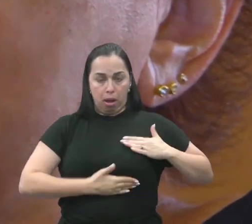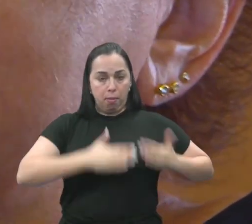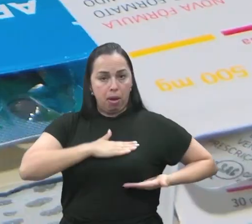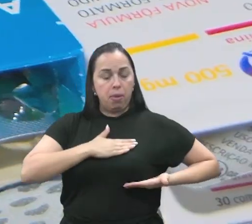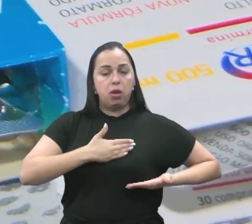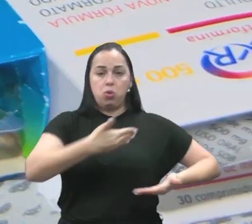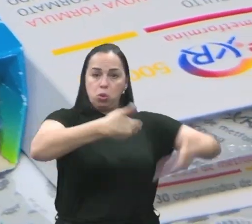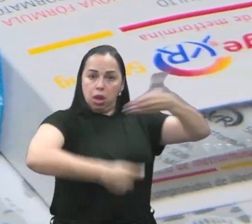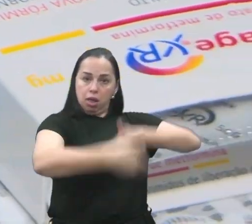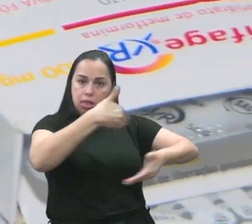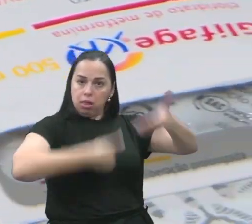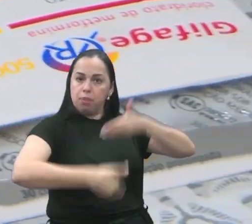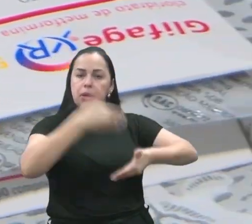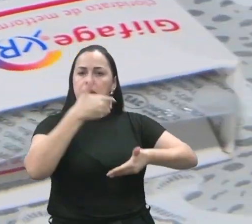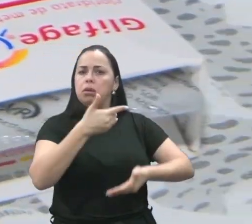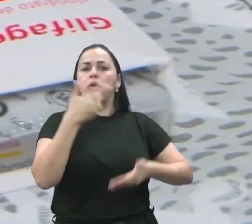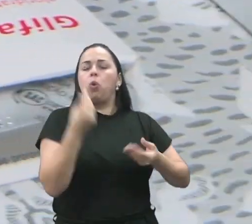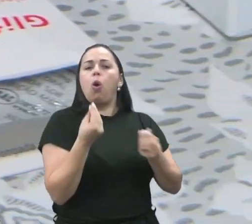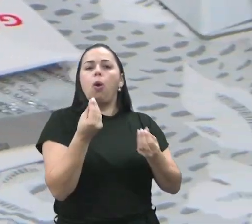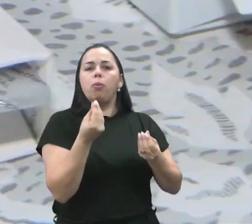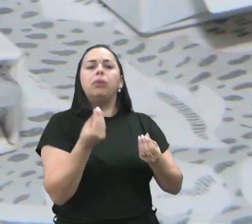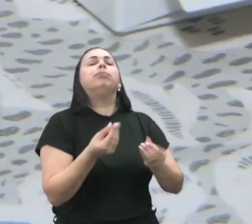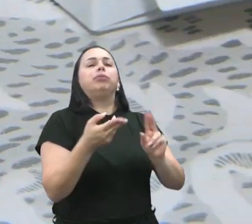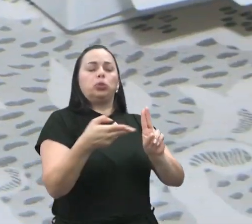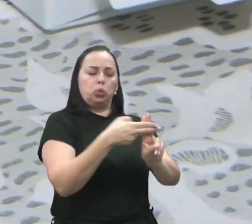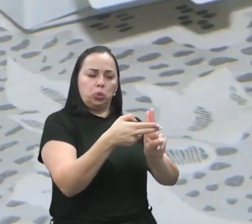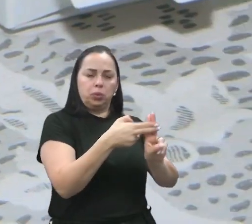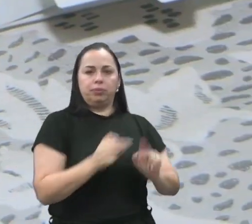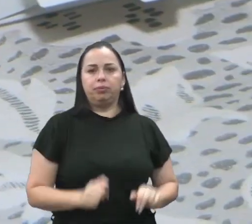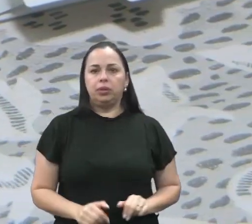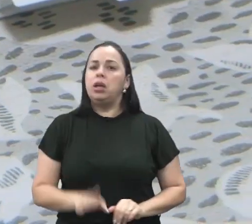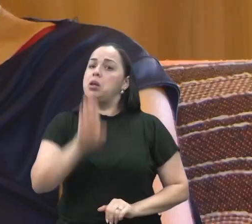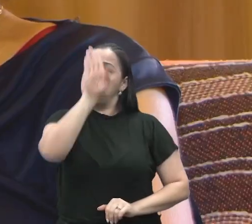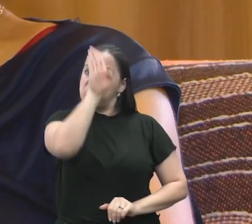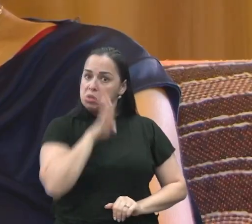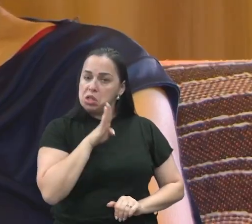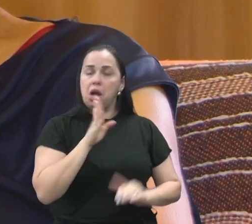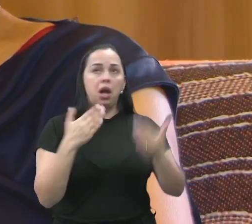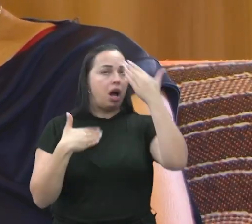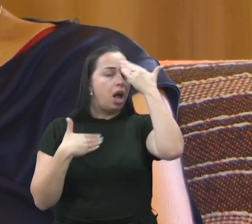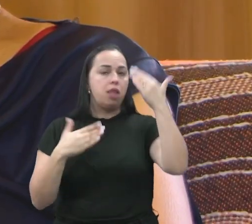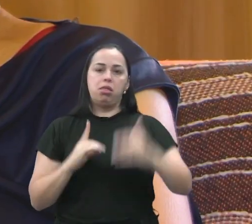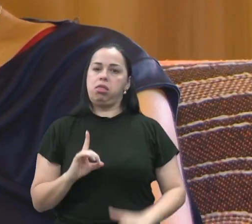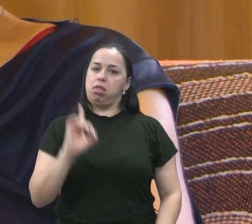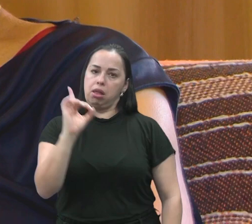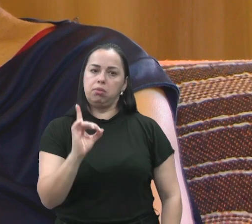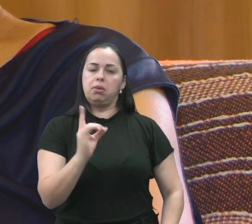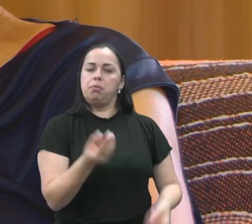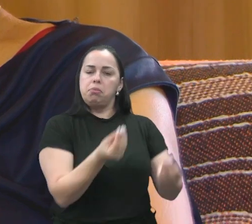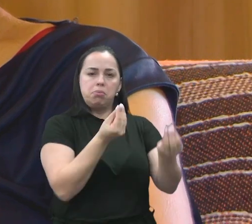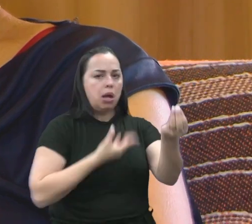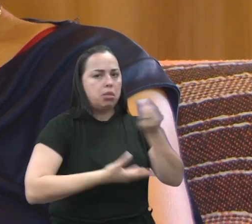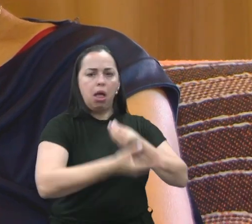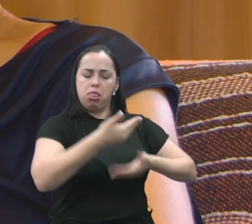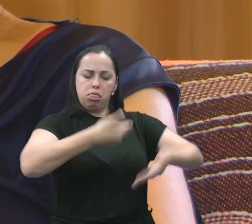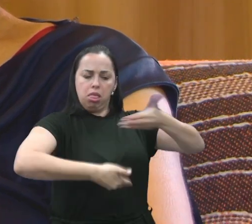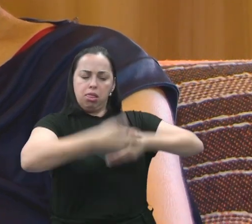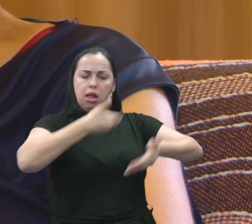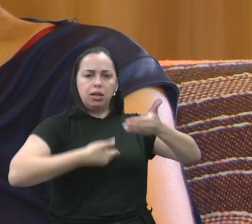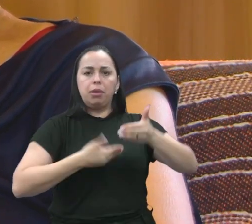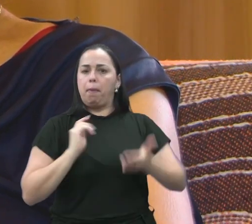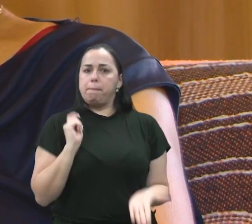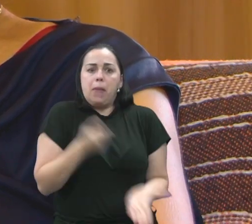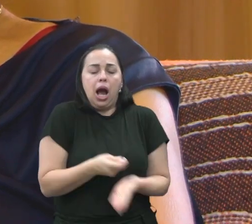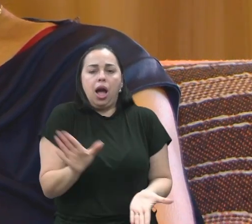de mama e todo o tratamento é feito através da rede pública de saúde. Tudo de forma gratuita, graças a Deus.